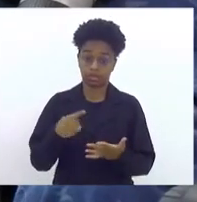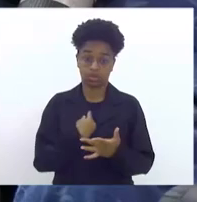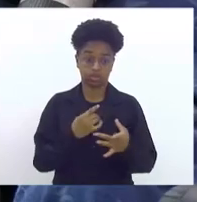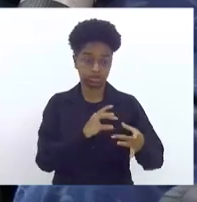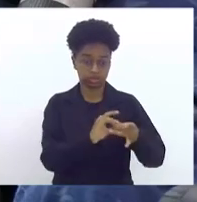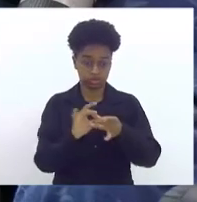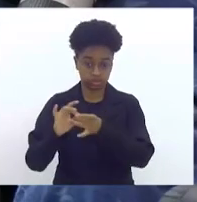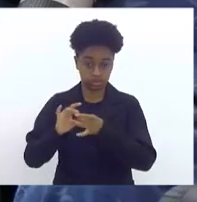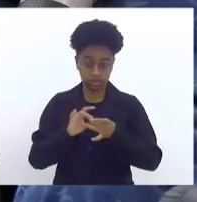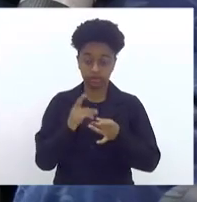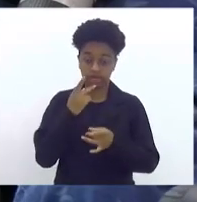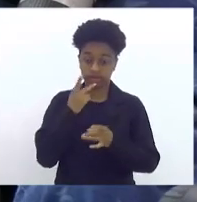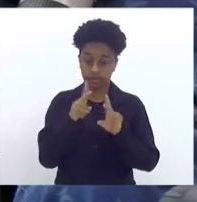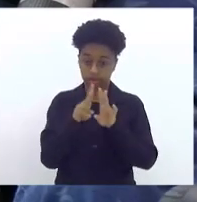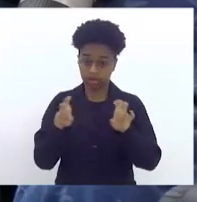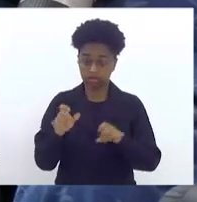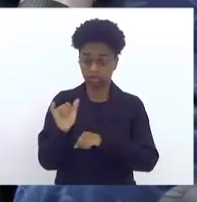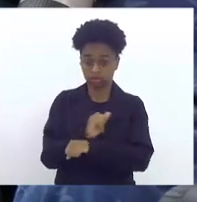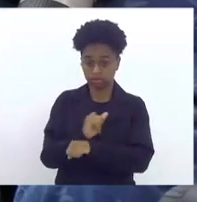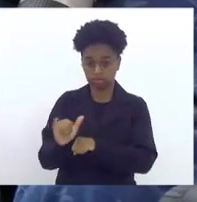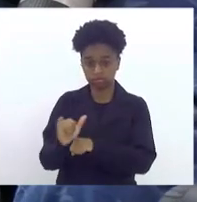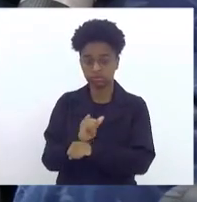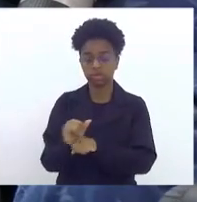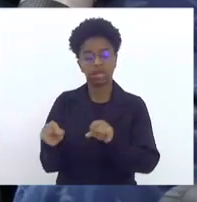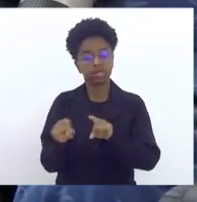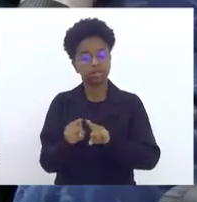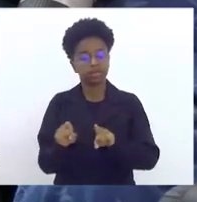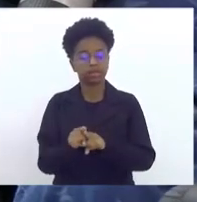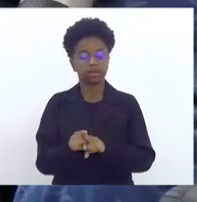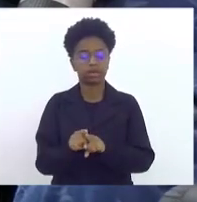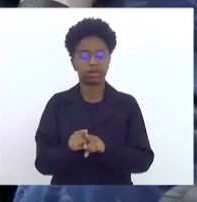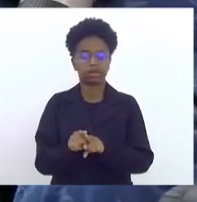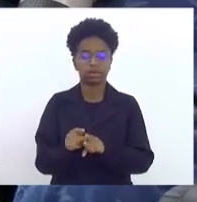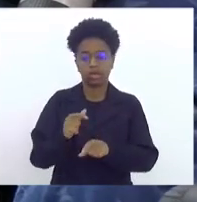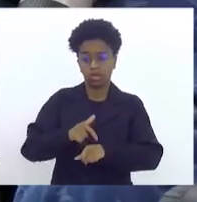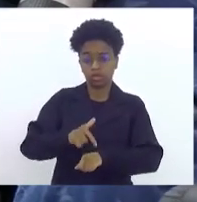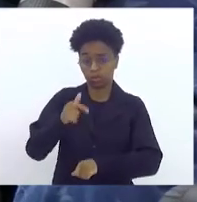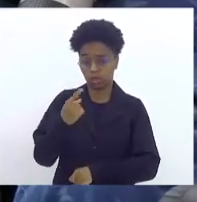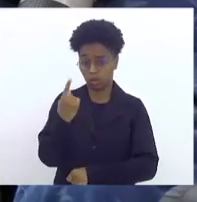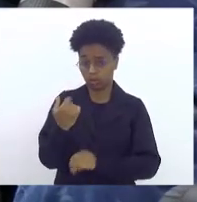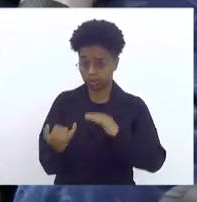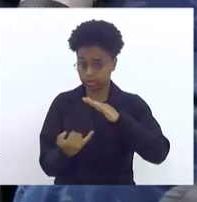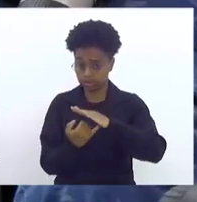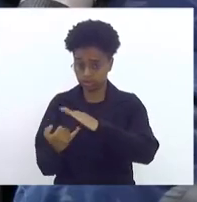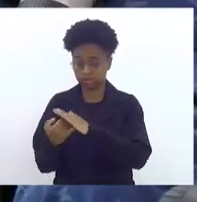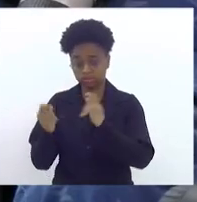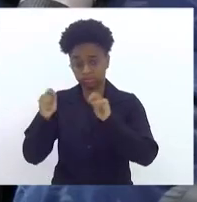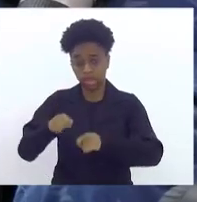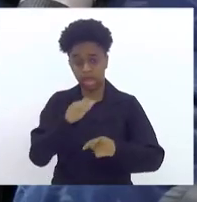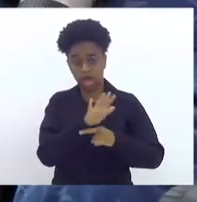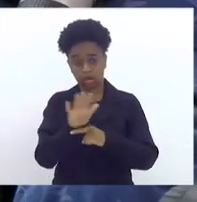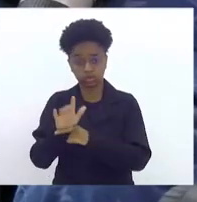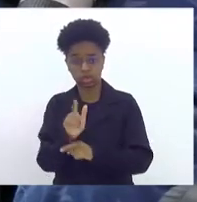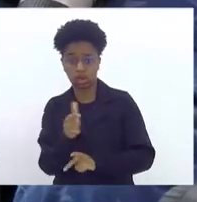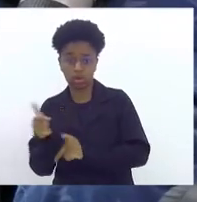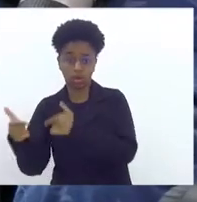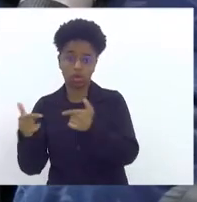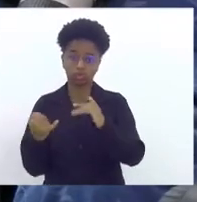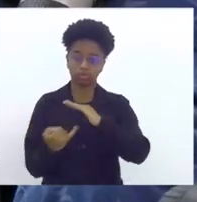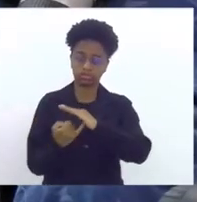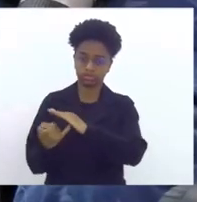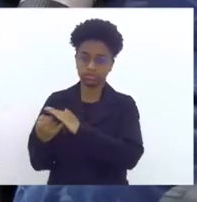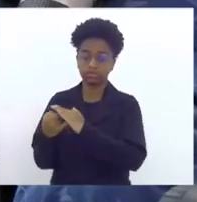reunimos para tratar de estratégias e também para no momento que uma instituição possa ajudar a outra instituição